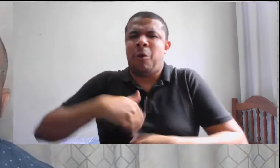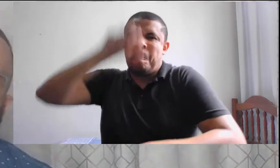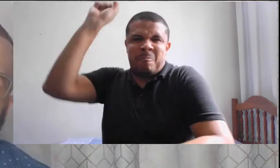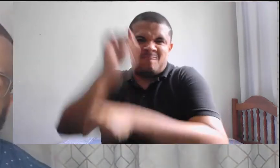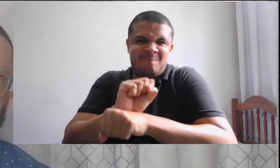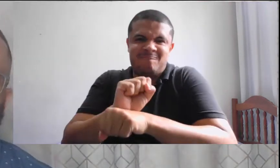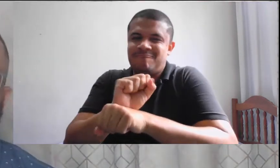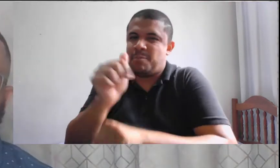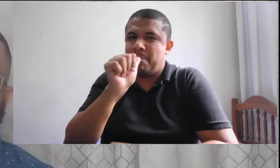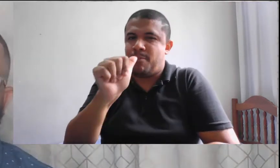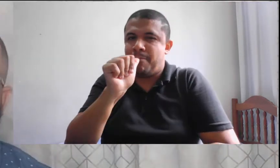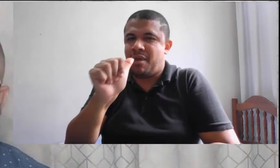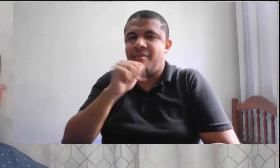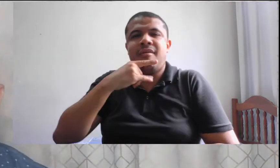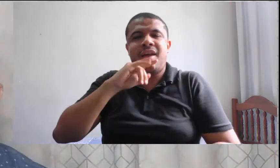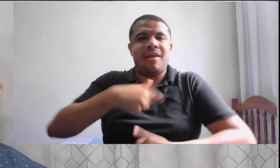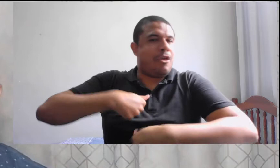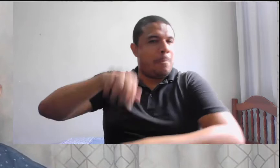bebo mais.